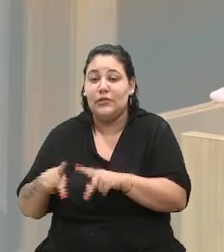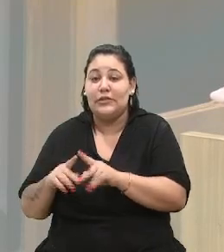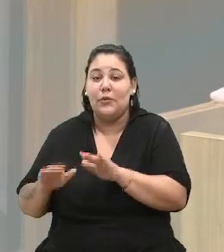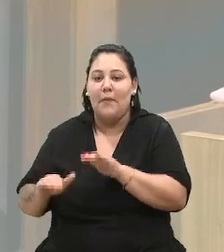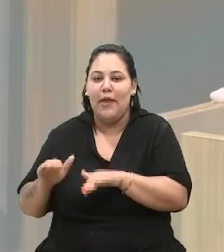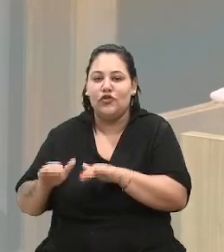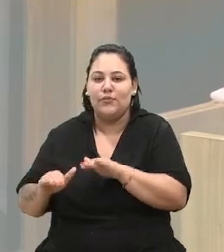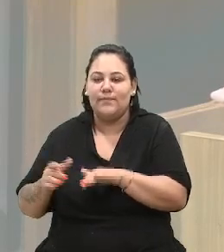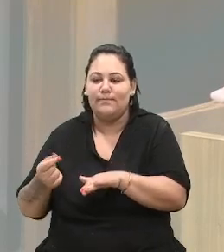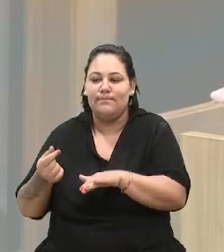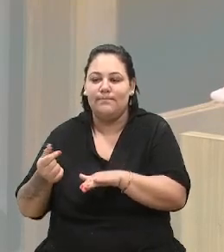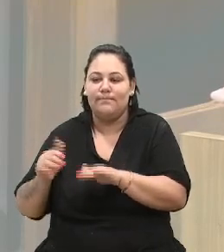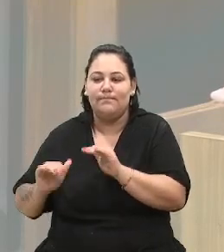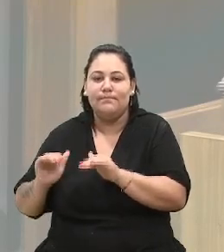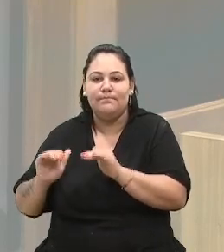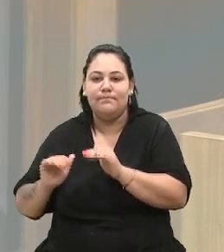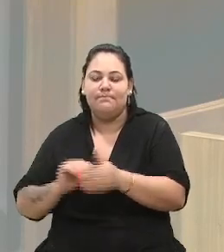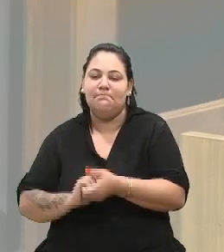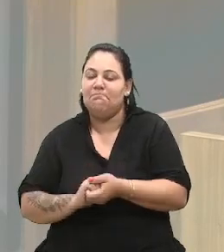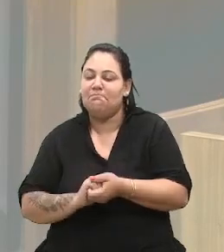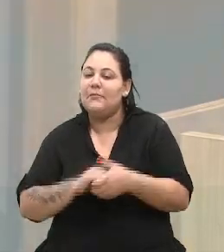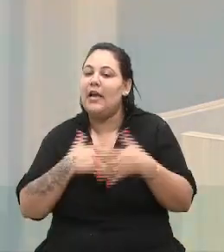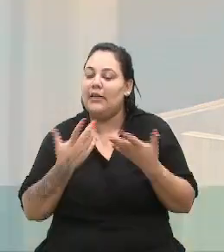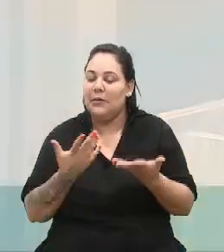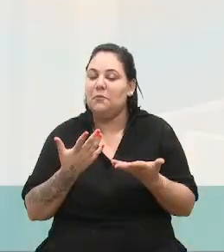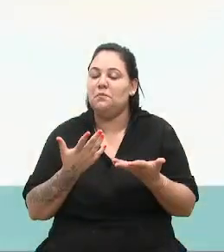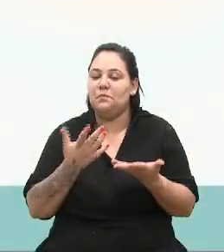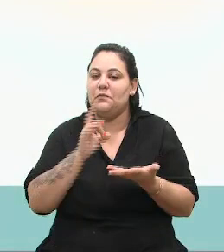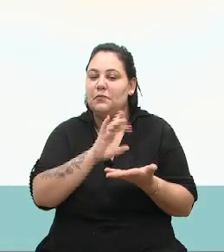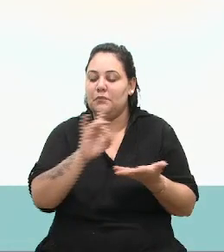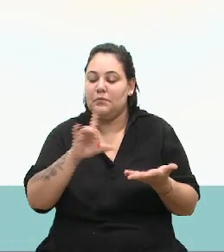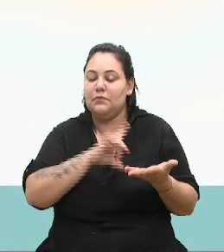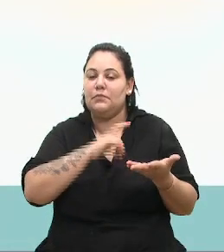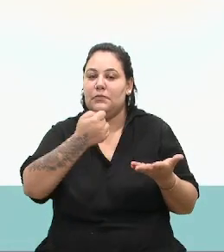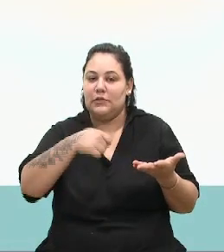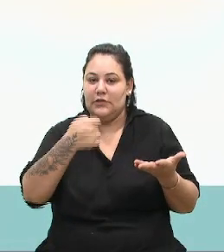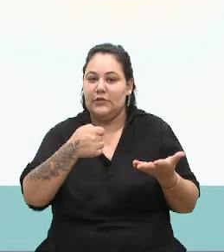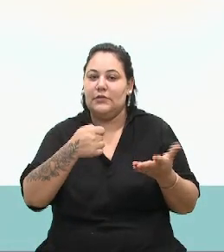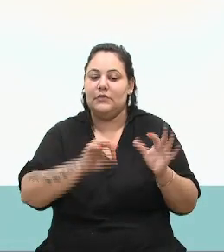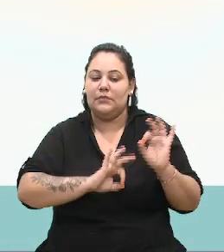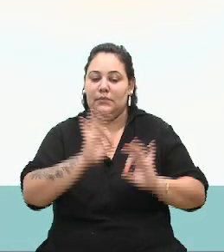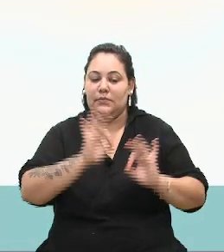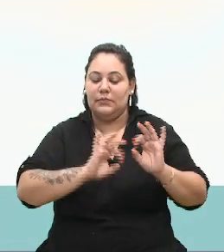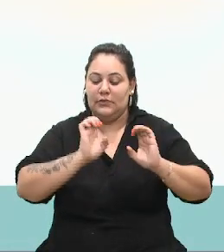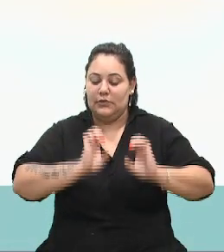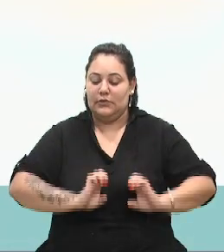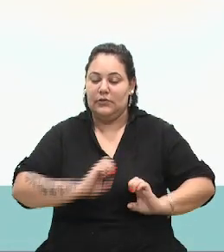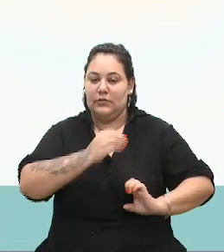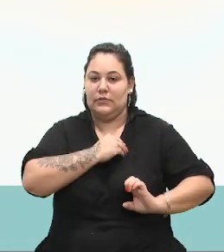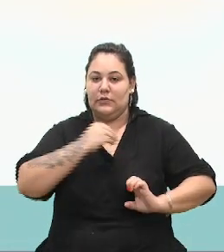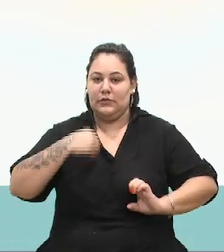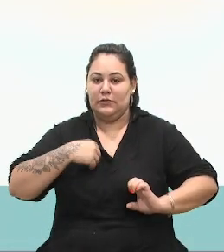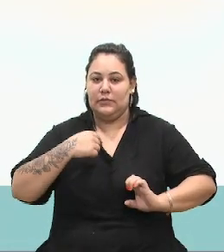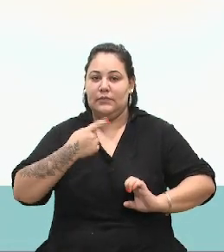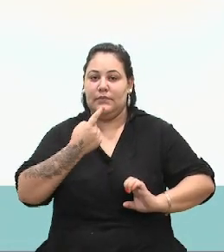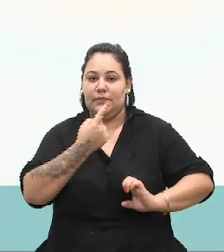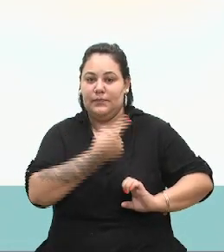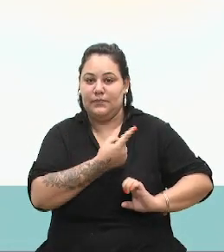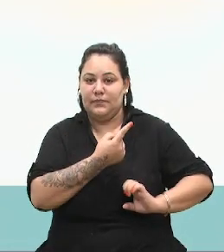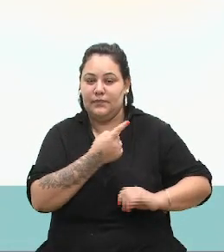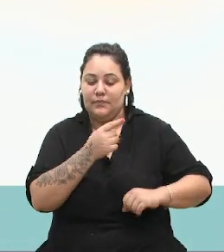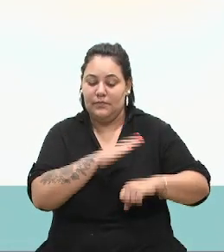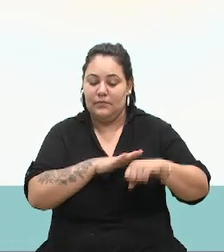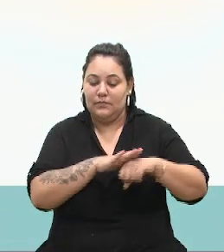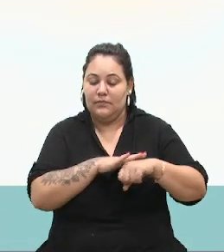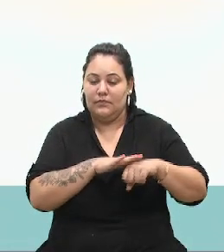Próximo. Então, cada vez mais sempre atualizando o Código de Ética Médica, esse diálogo e essa interlocução